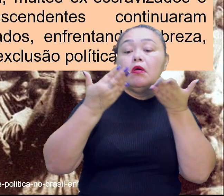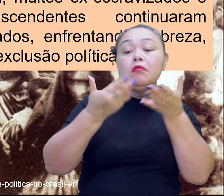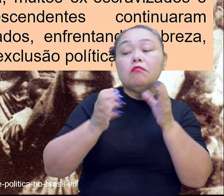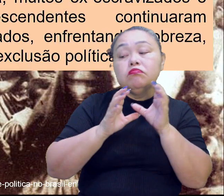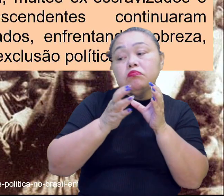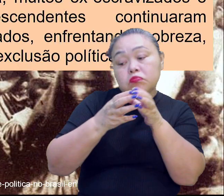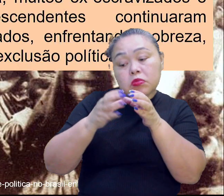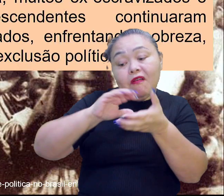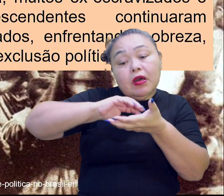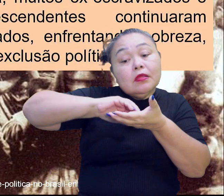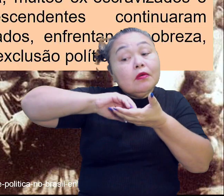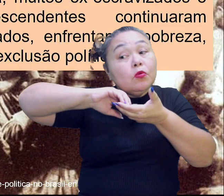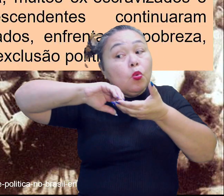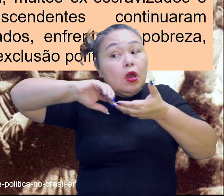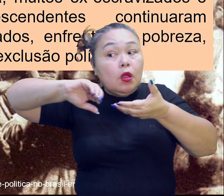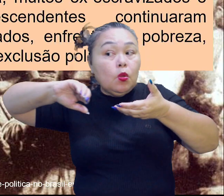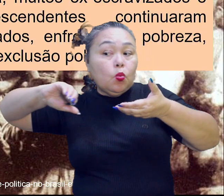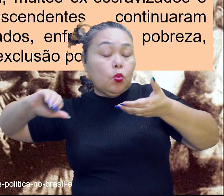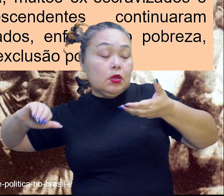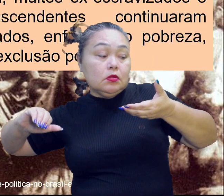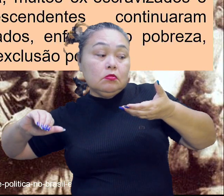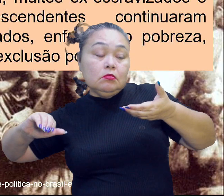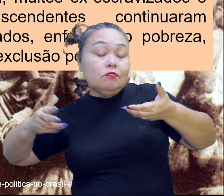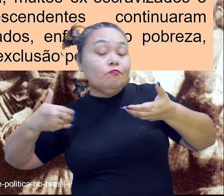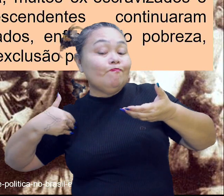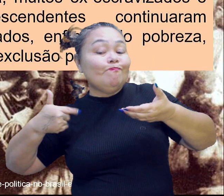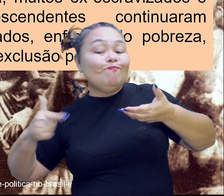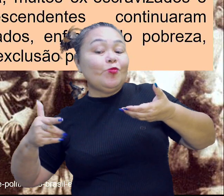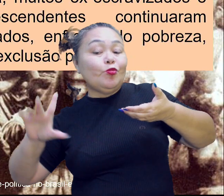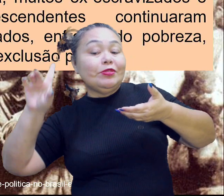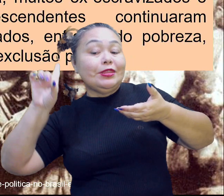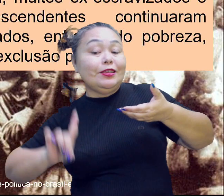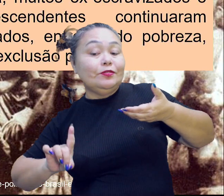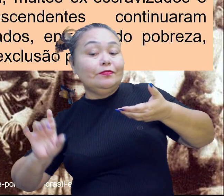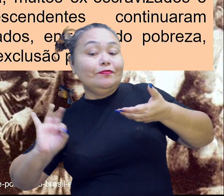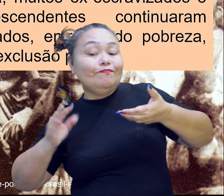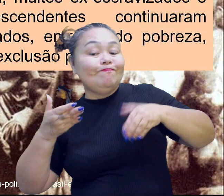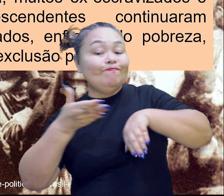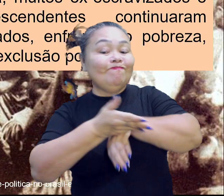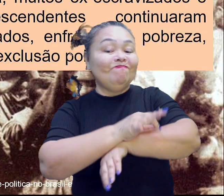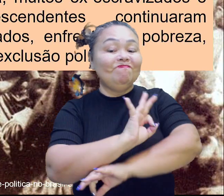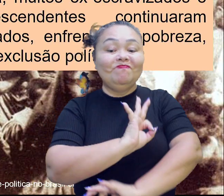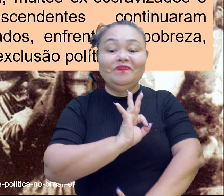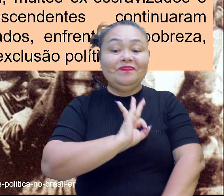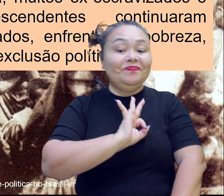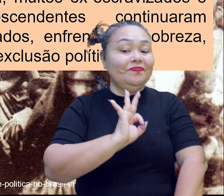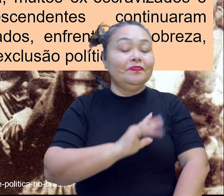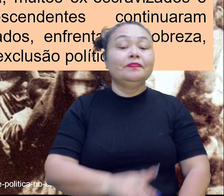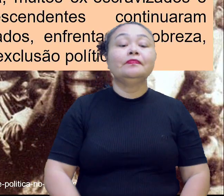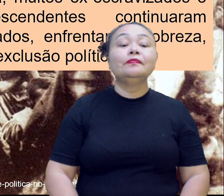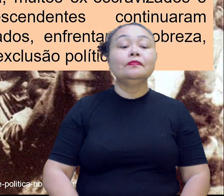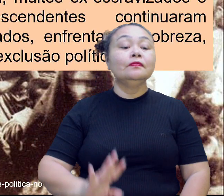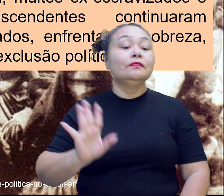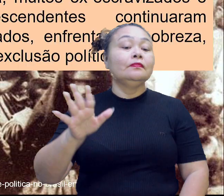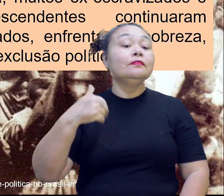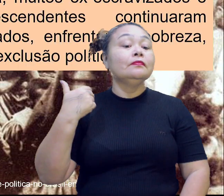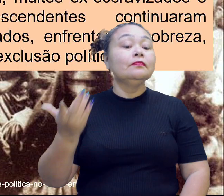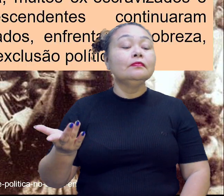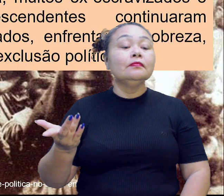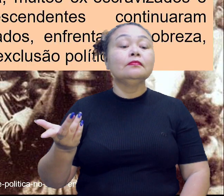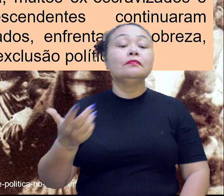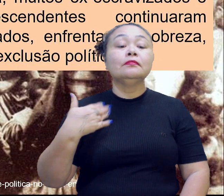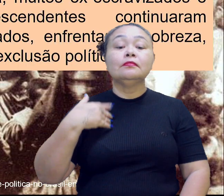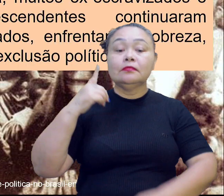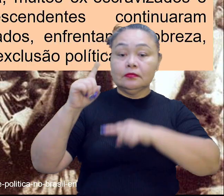estar excluídos da vida pública e não vão ter direitos algum. E aí, além